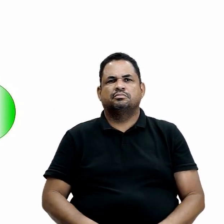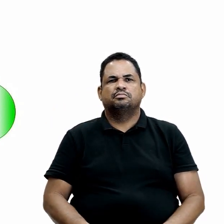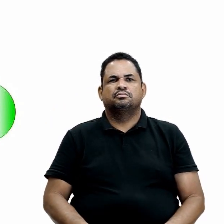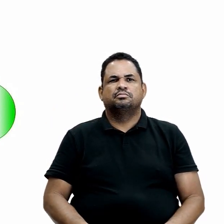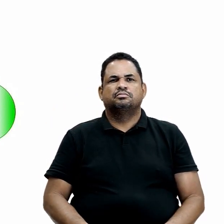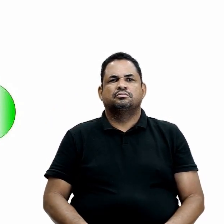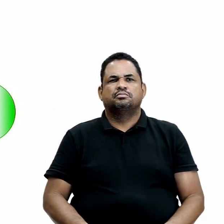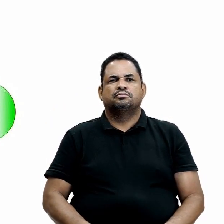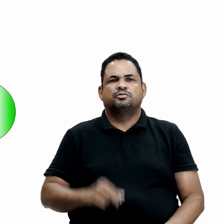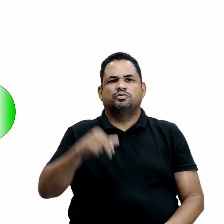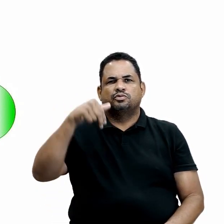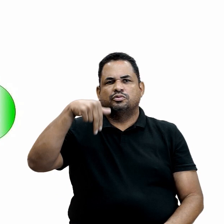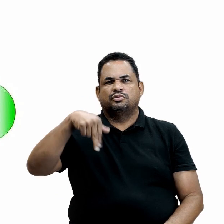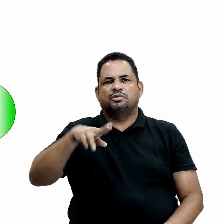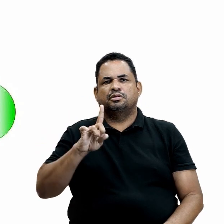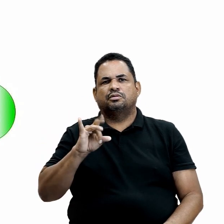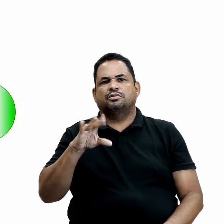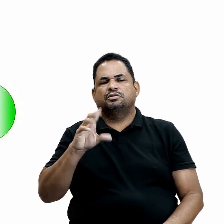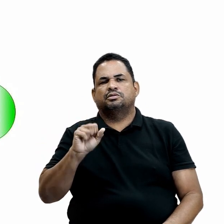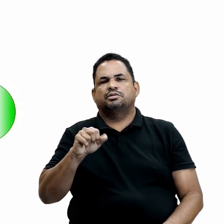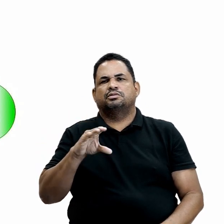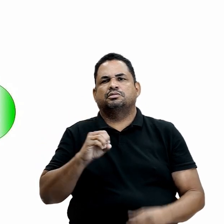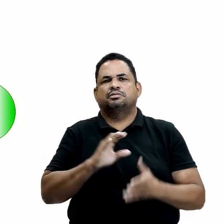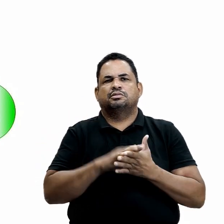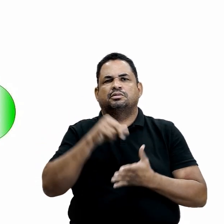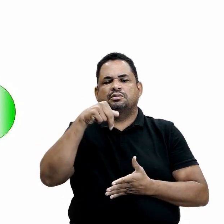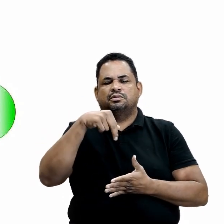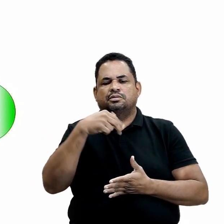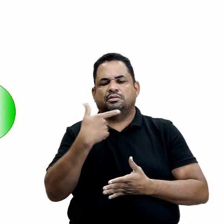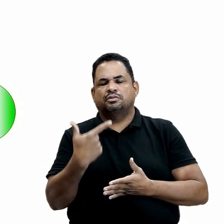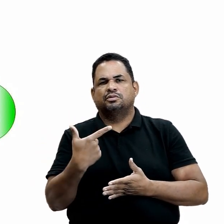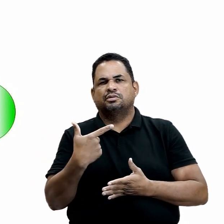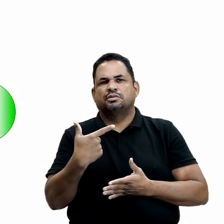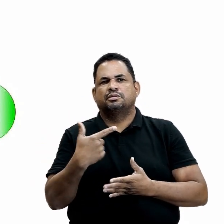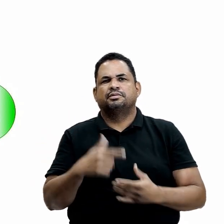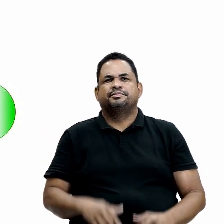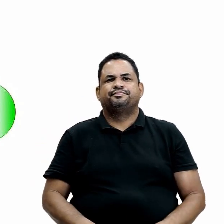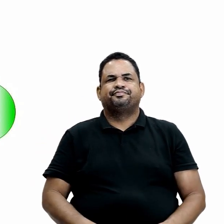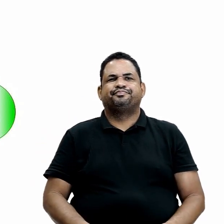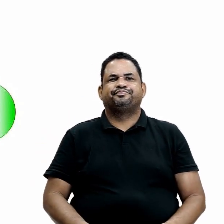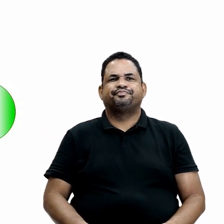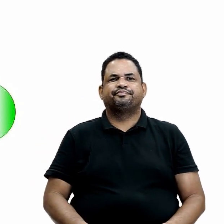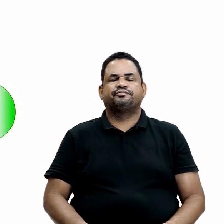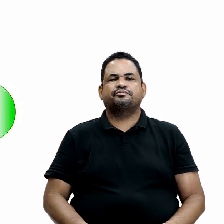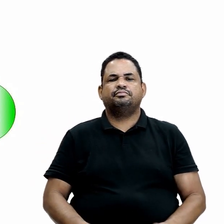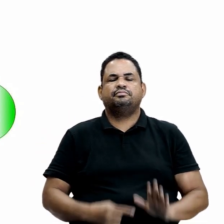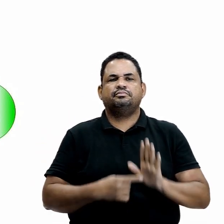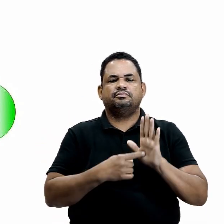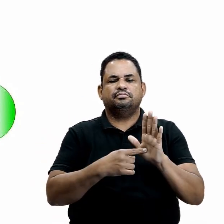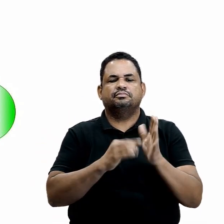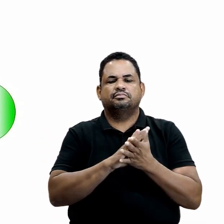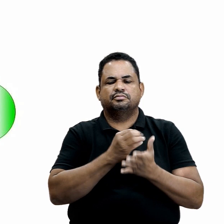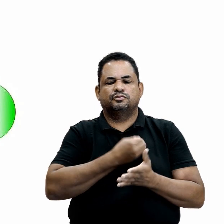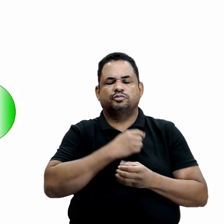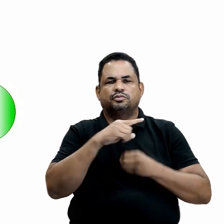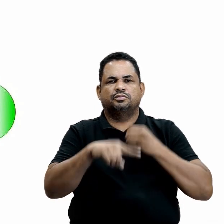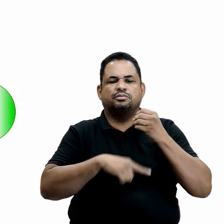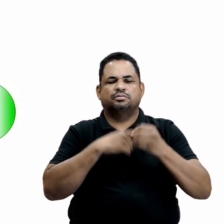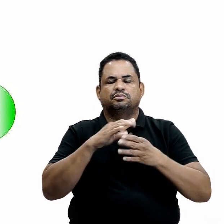gás nitrogênio, N2. Lembre que esse 2, ele expressa o índice atômico, quer dizer,